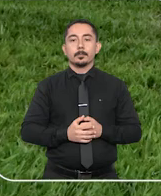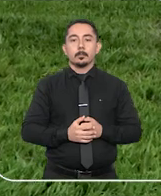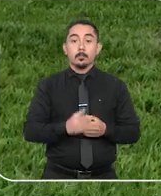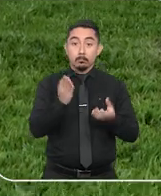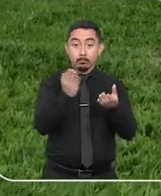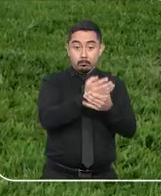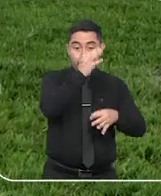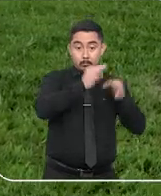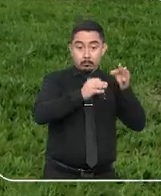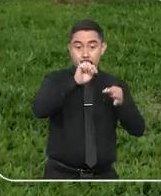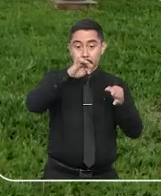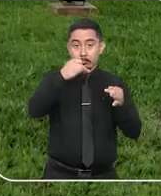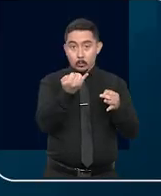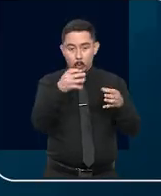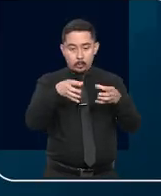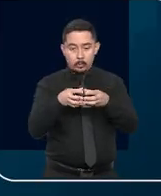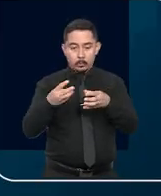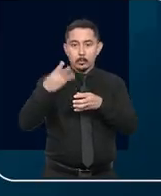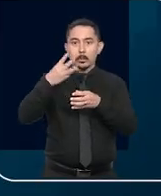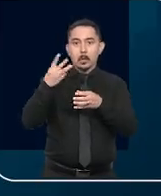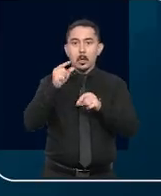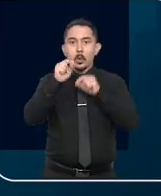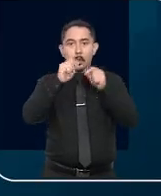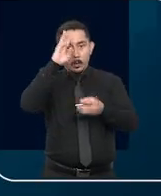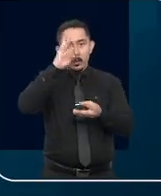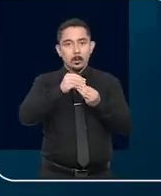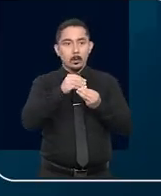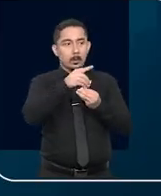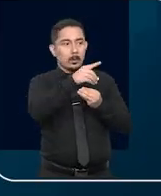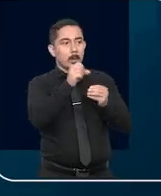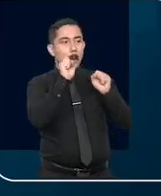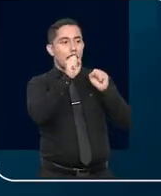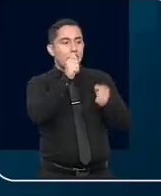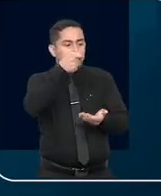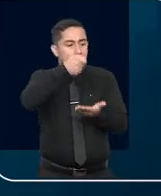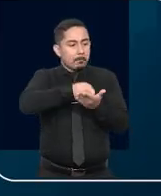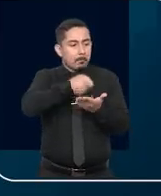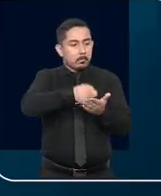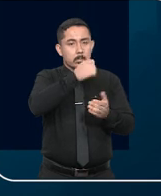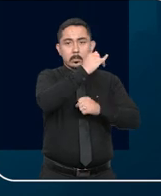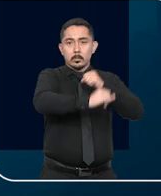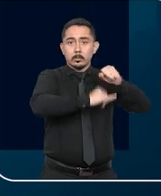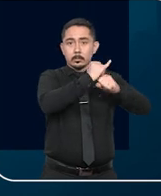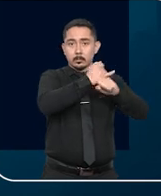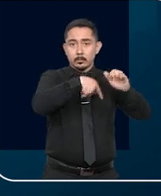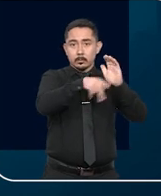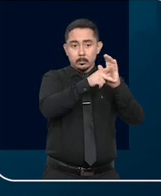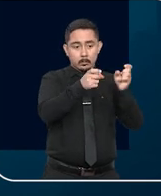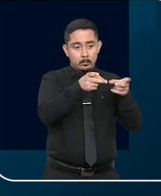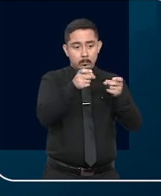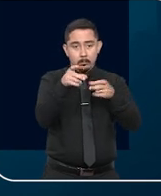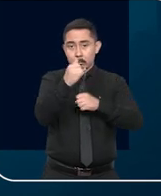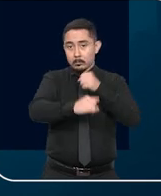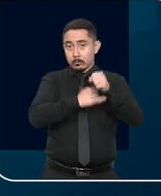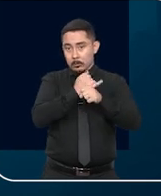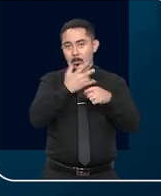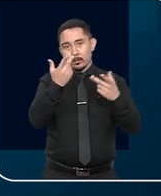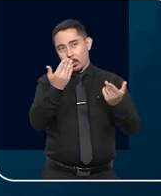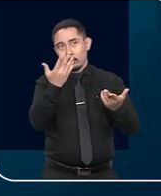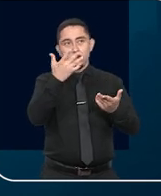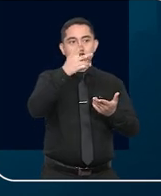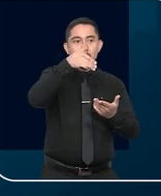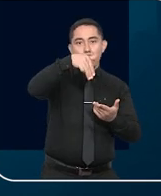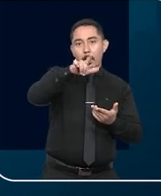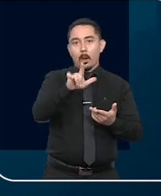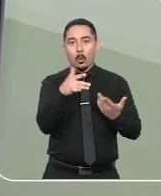caso julgado pelo STJ, a terceira turma entendeu que não é possível impor a um site intermediador de comércio eletrônico,